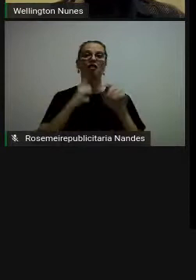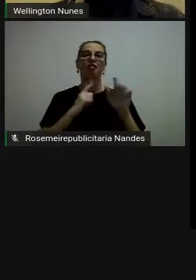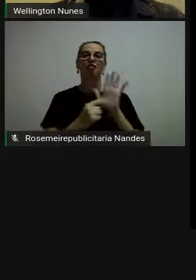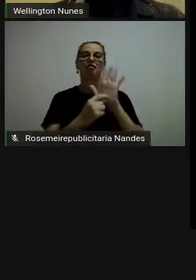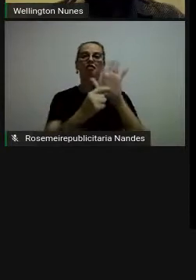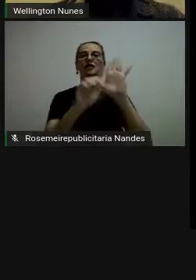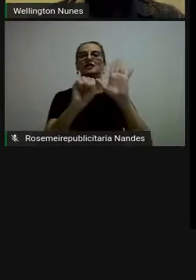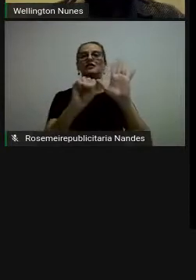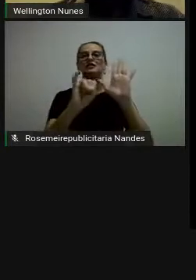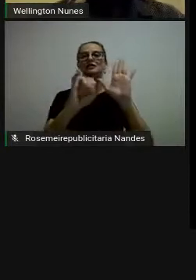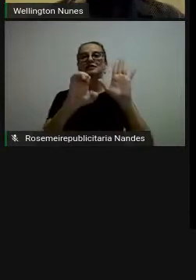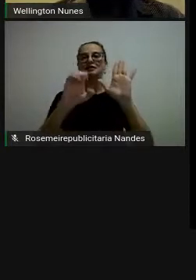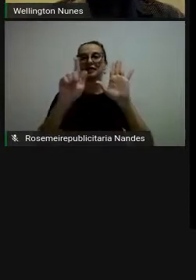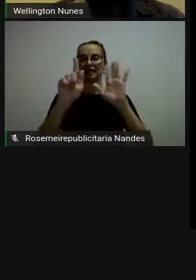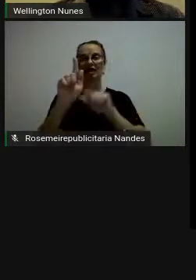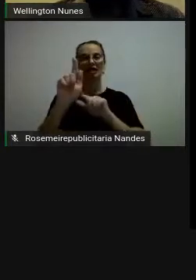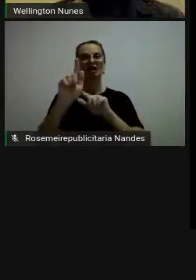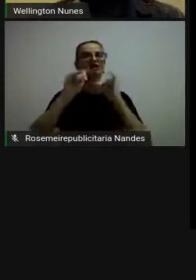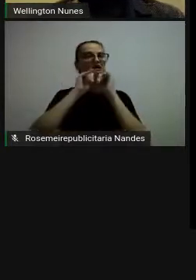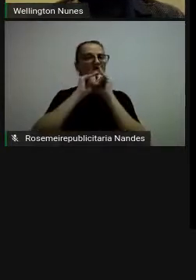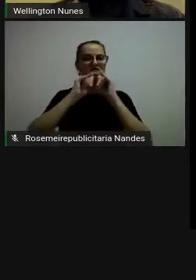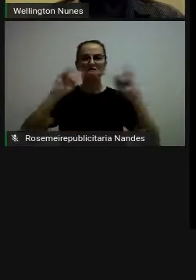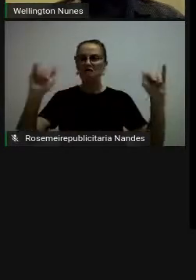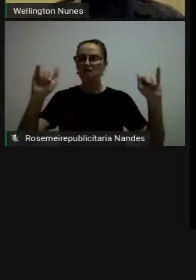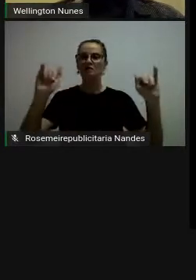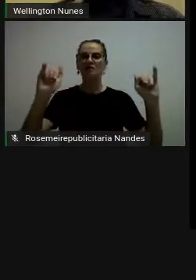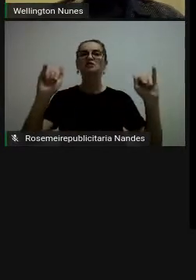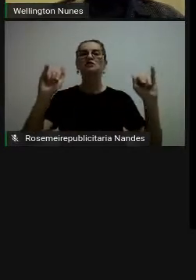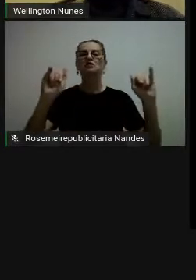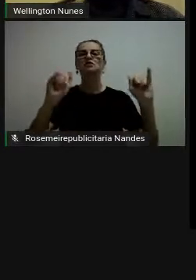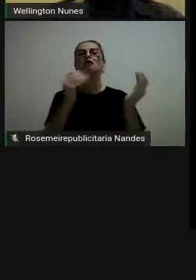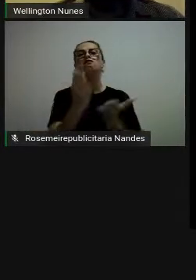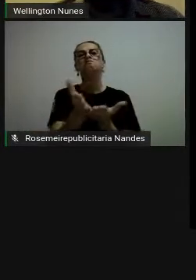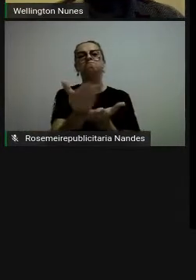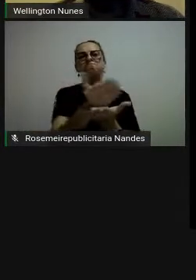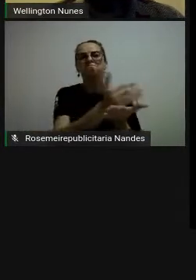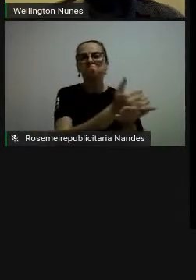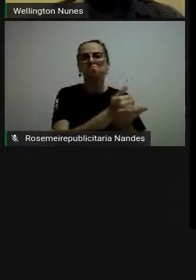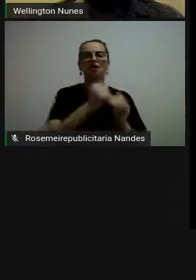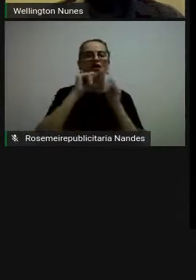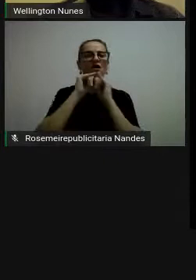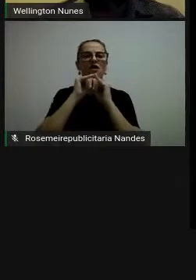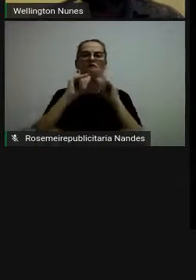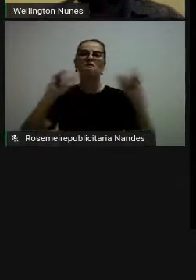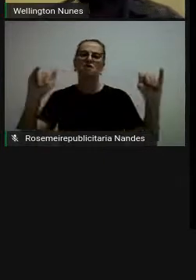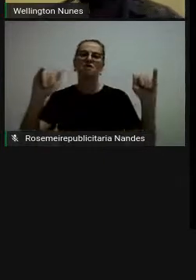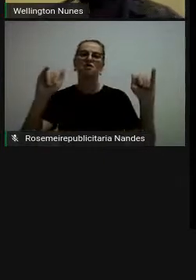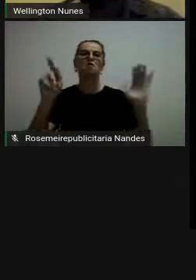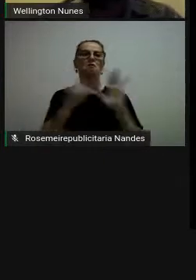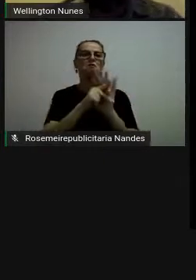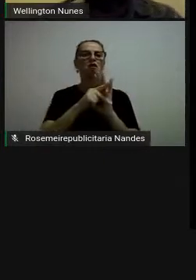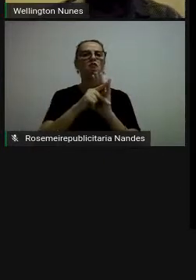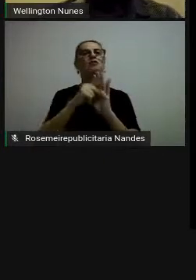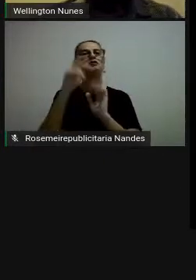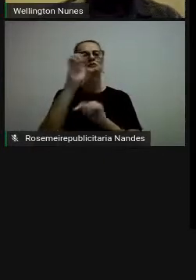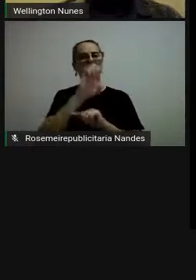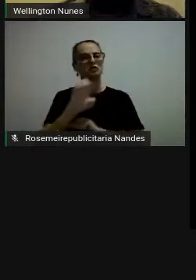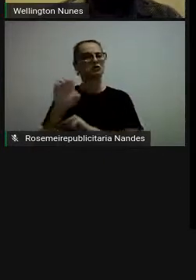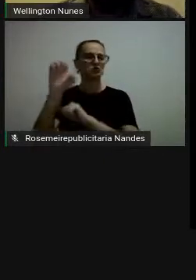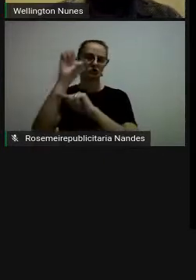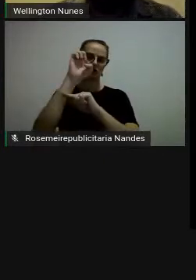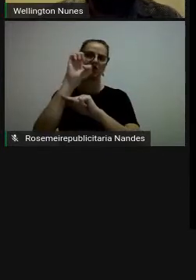de Geoinformação de Goiás, que disponibiliza dados para o estado de Goiás, por município. Então, online, você